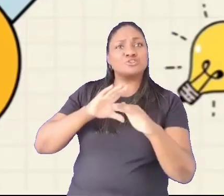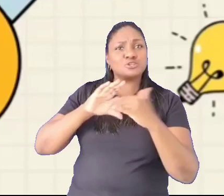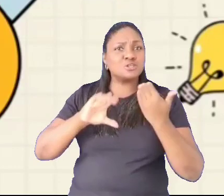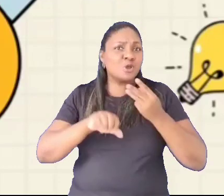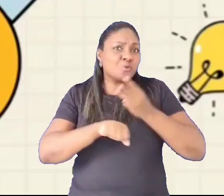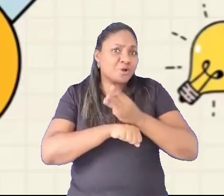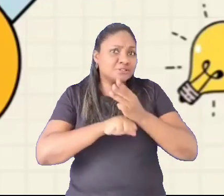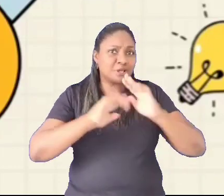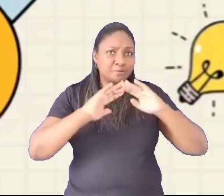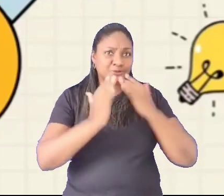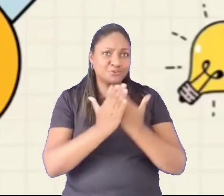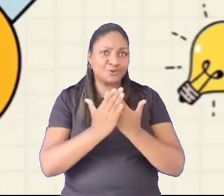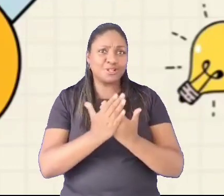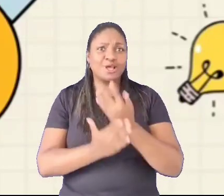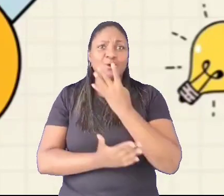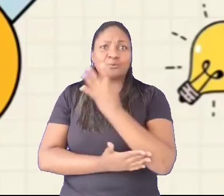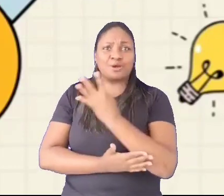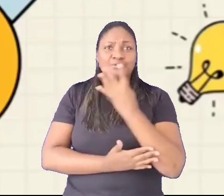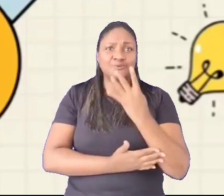WhatsApp da escola, o